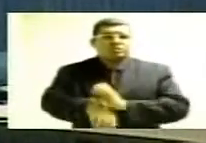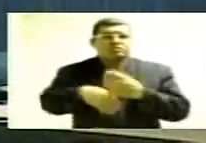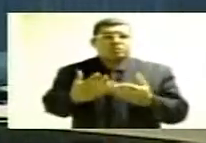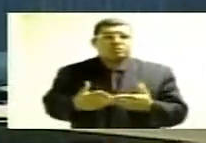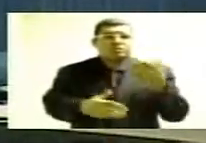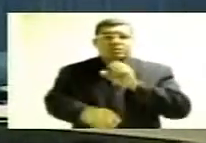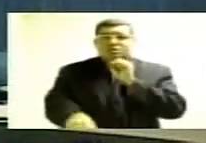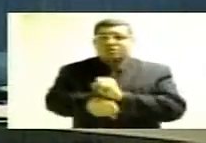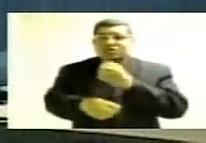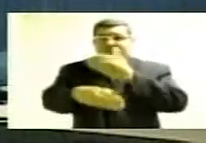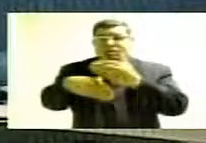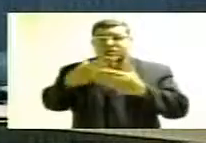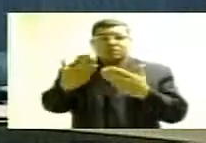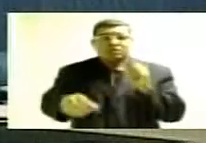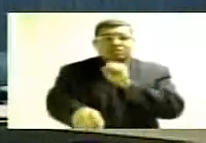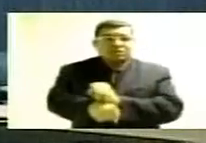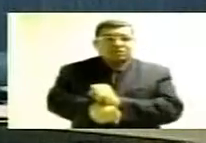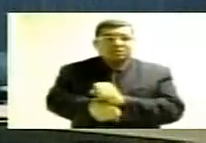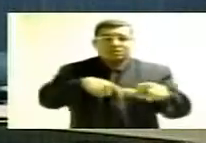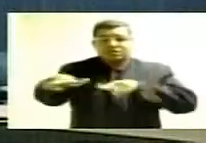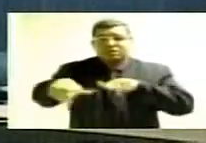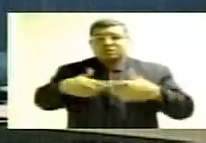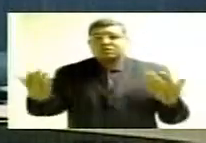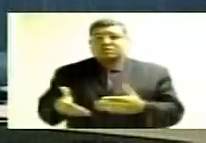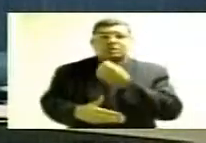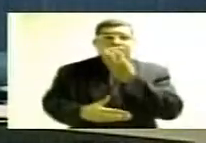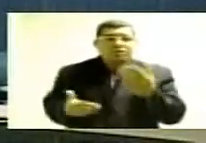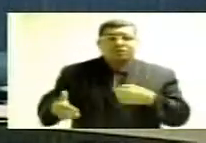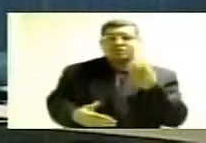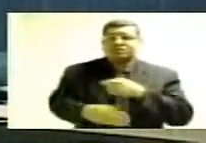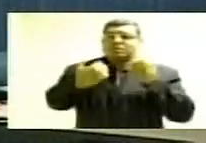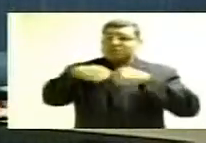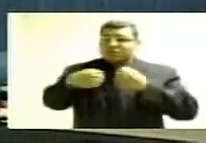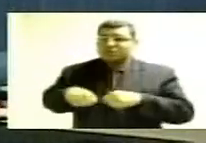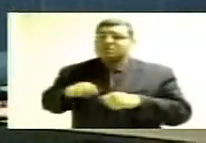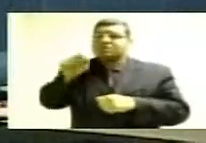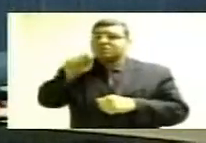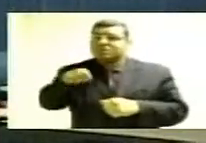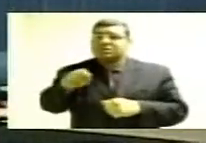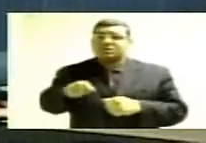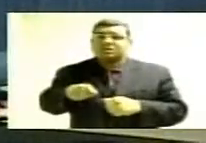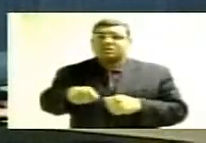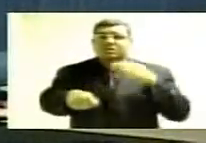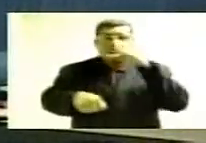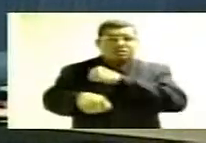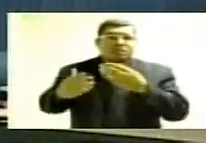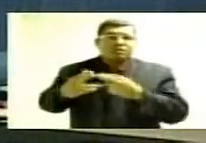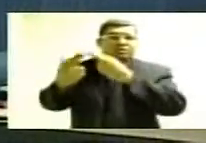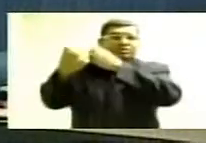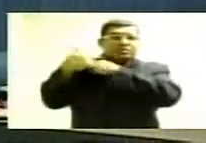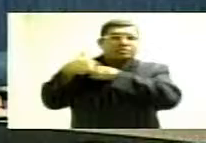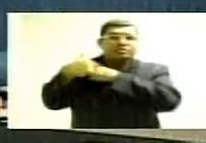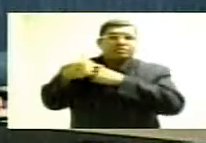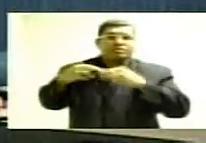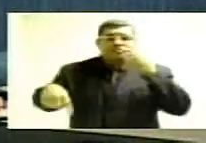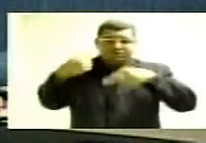isso paralisa a obra, isso paralisa serviços. Nós precisamos ser absolutamente responsáveis